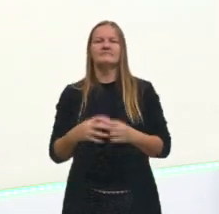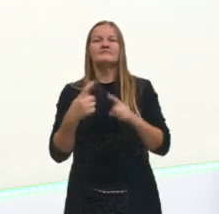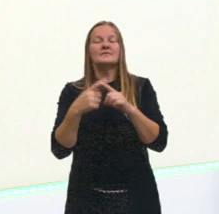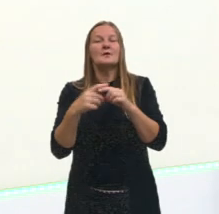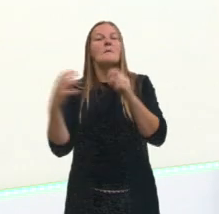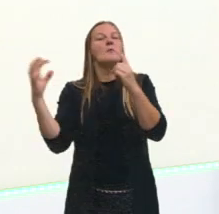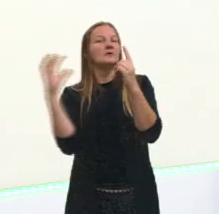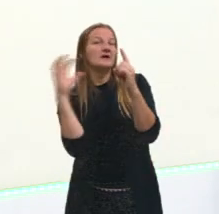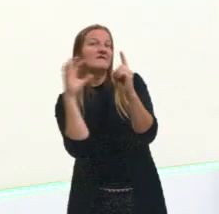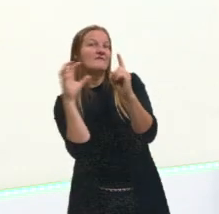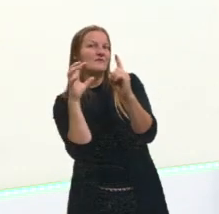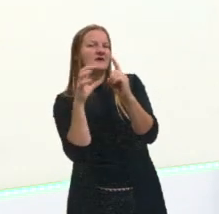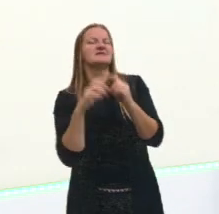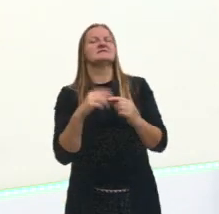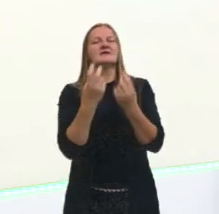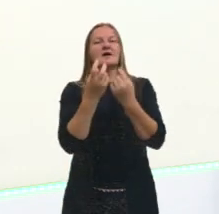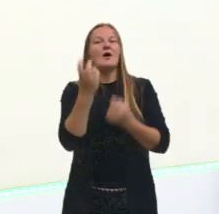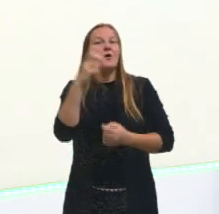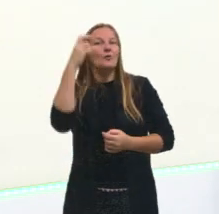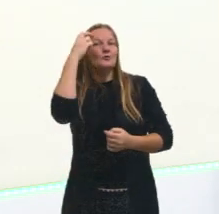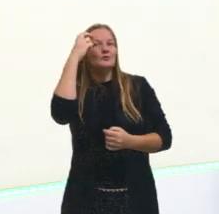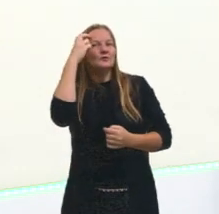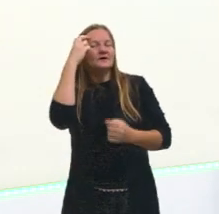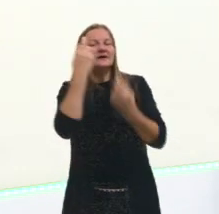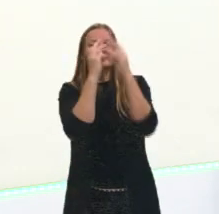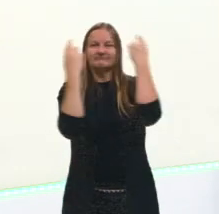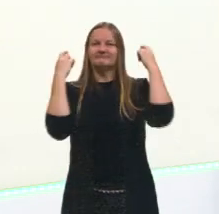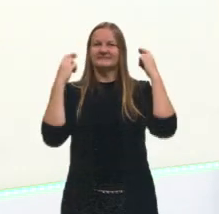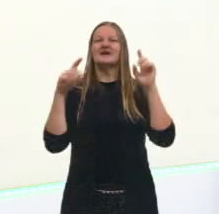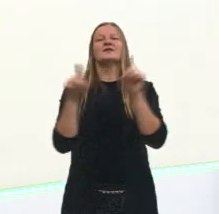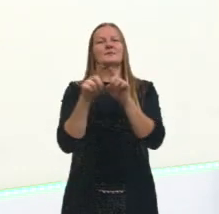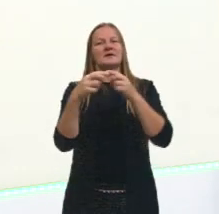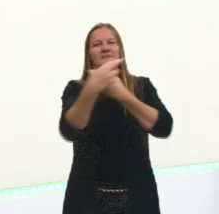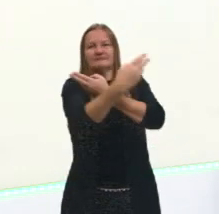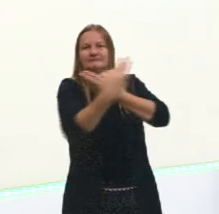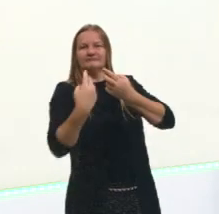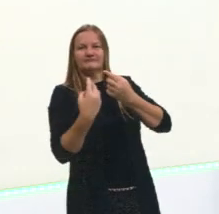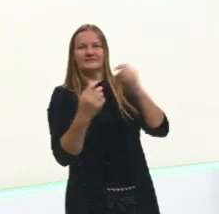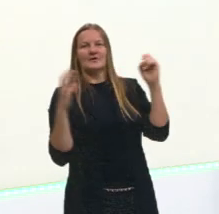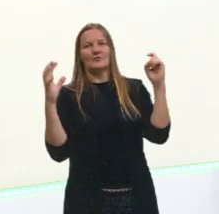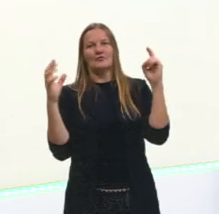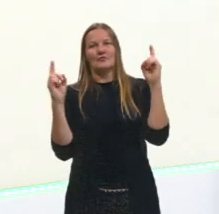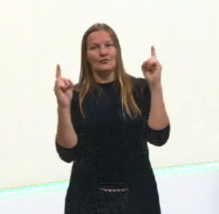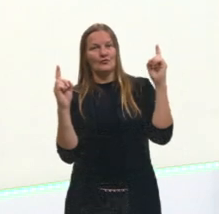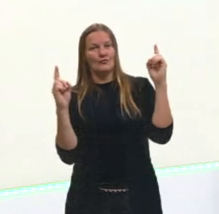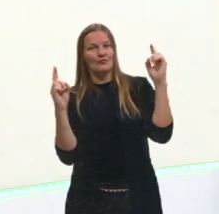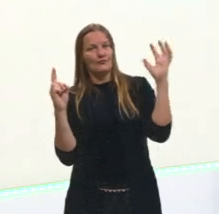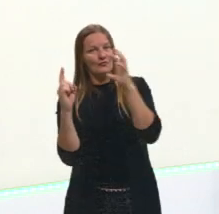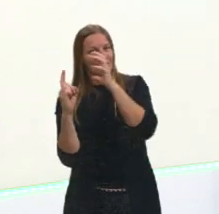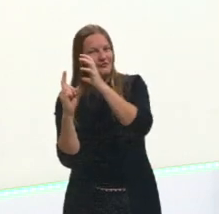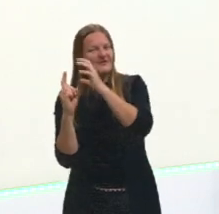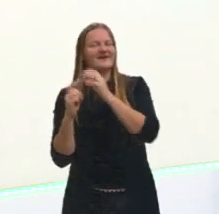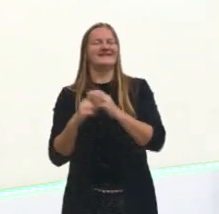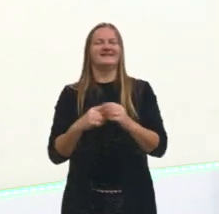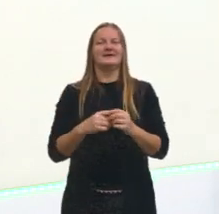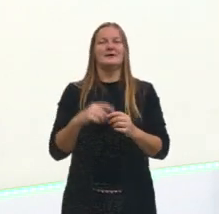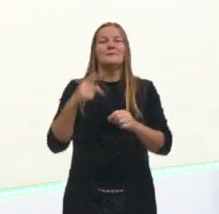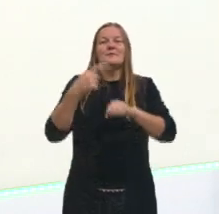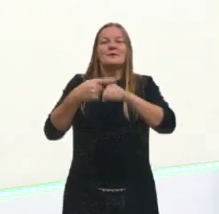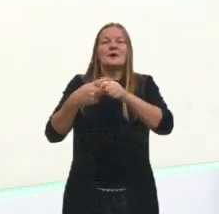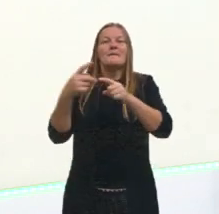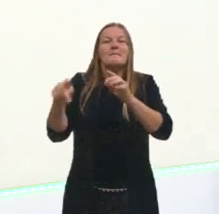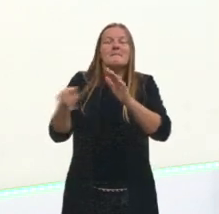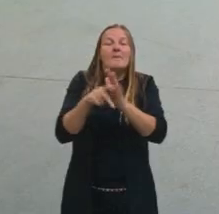muito da cultura grega né a gente pode pensar a forma a cultura grega ela é um Patrimônio da Humanidade